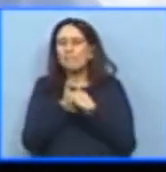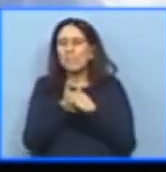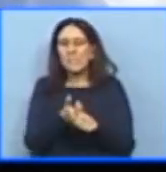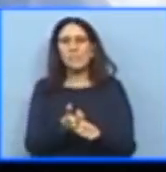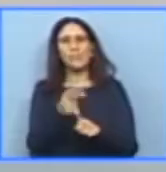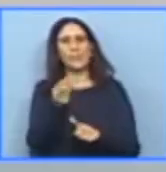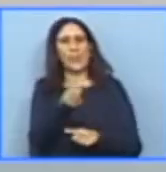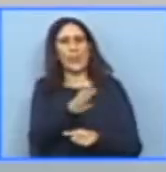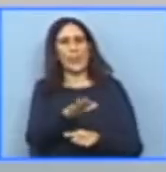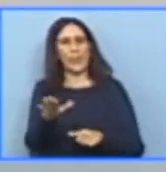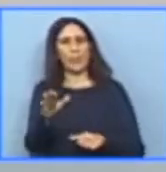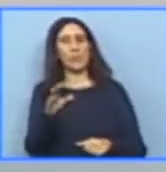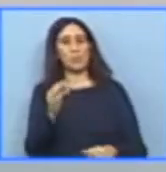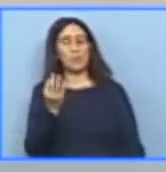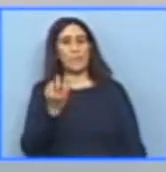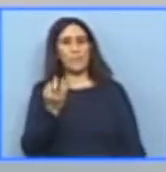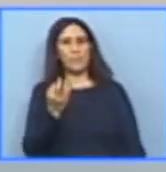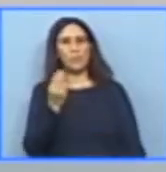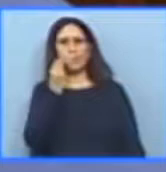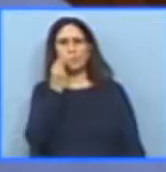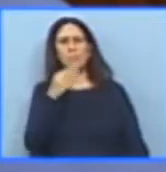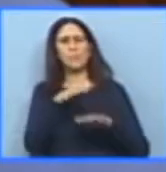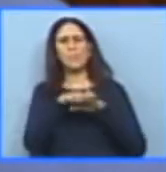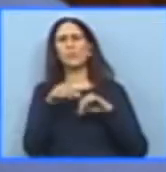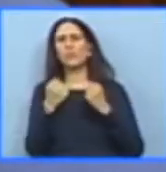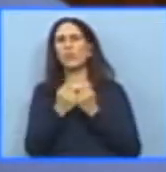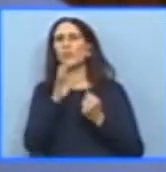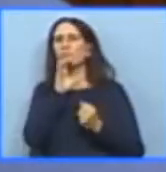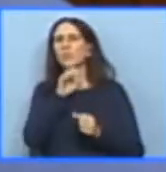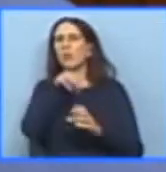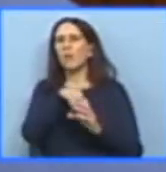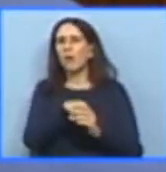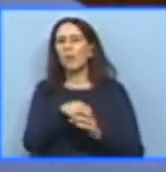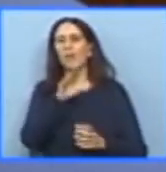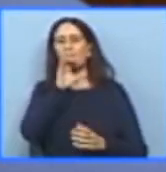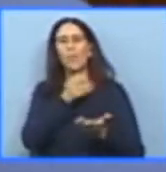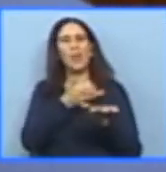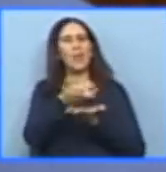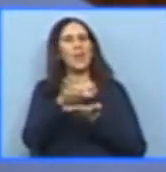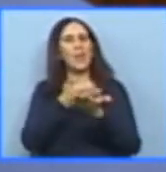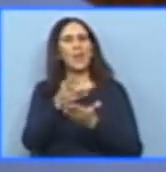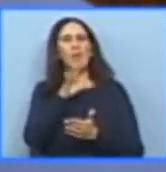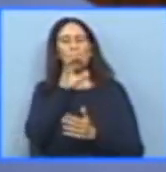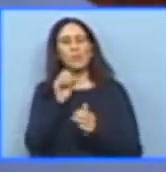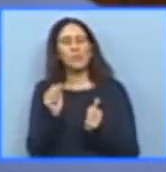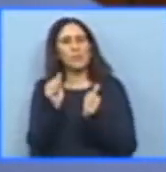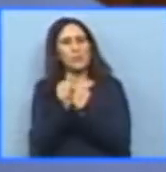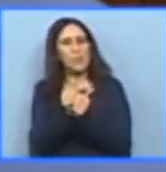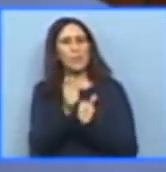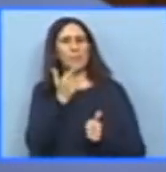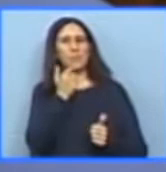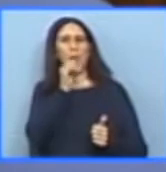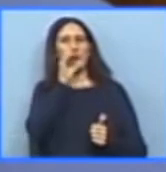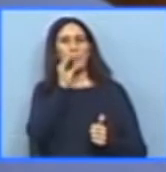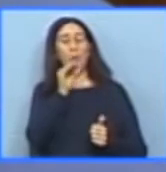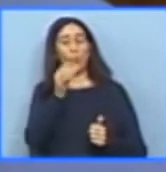criança fazer parte de redes sociais dos filhos conversar com os filhos está concílio dia 3 quando